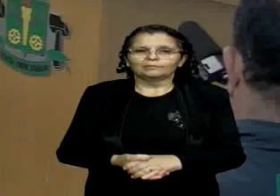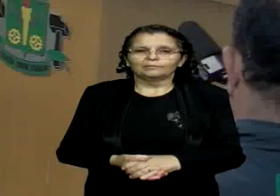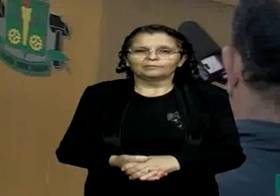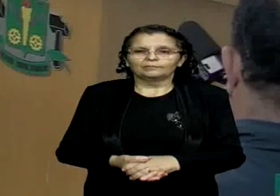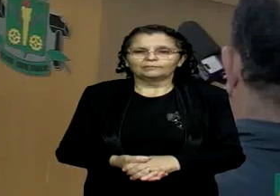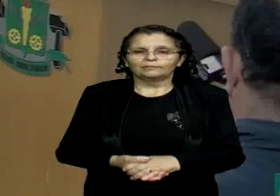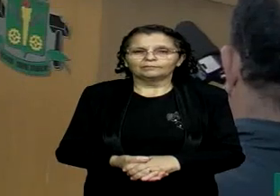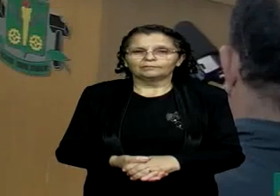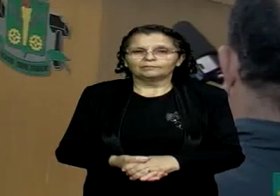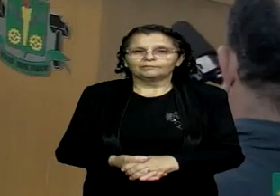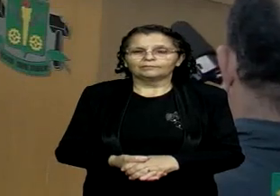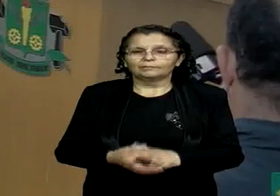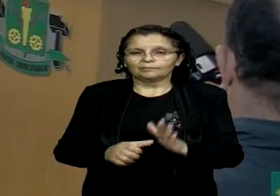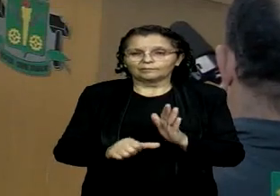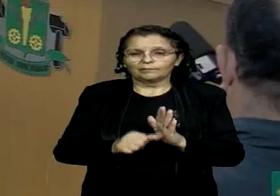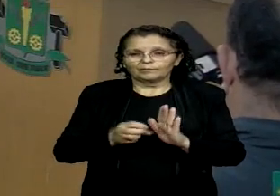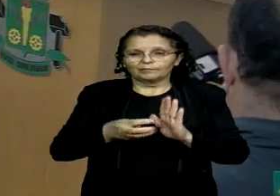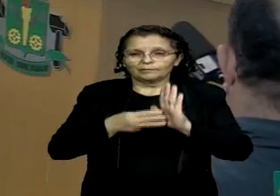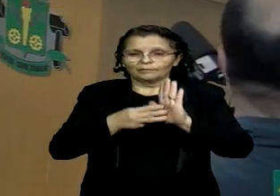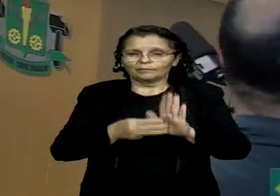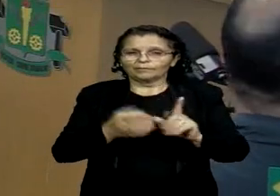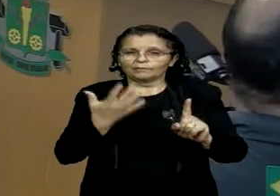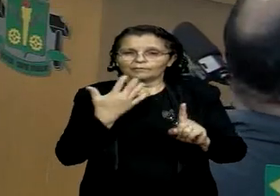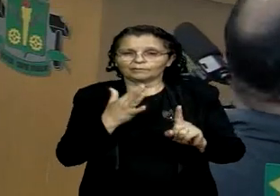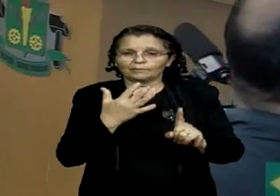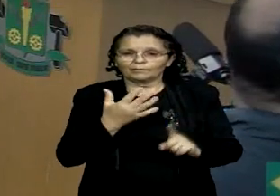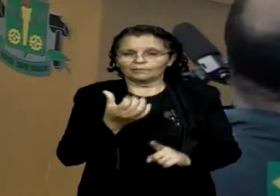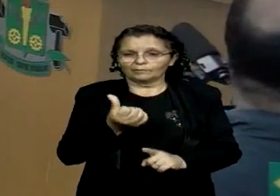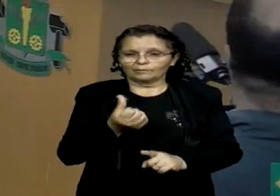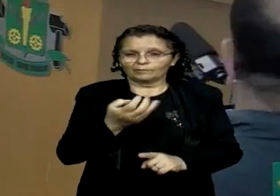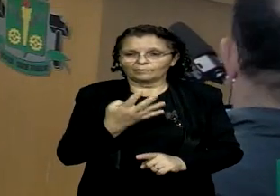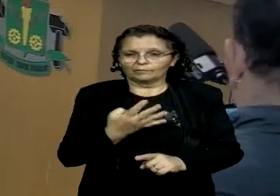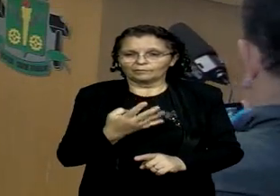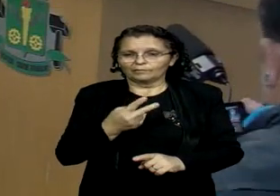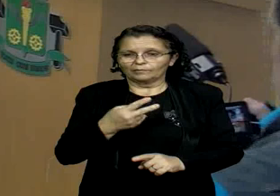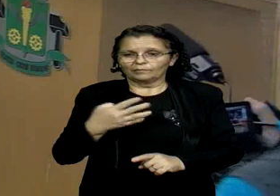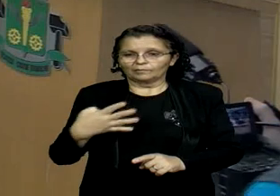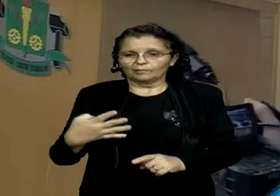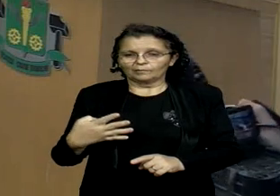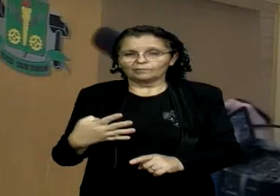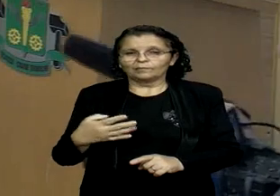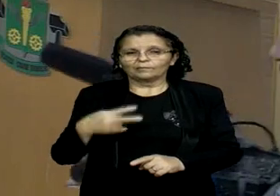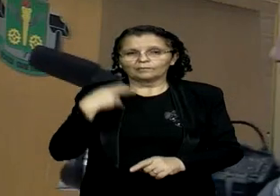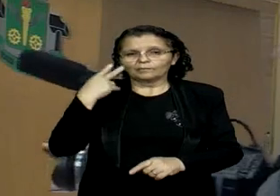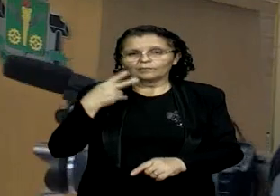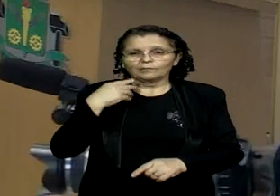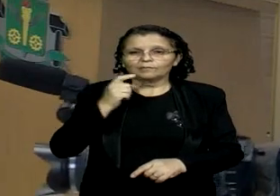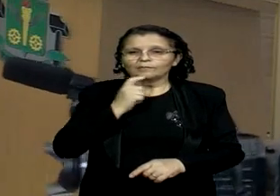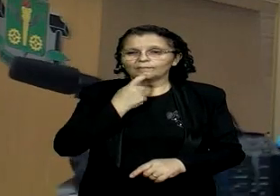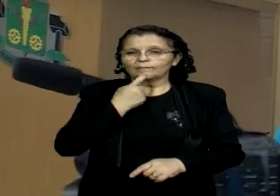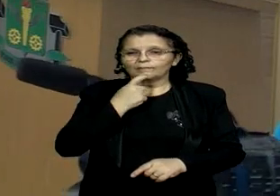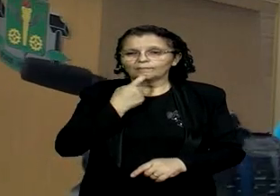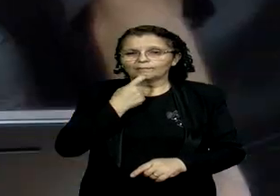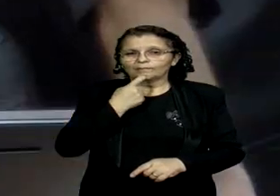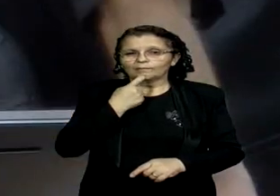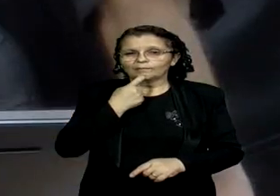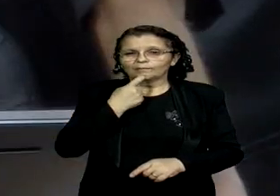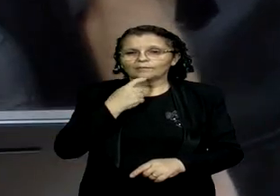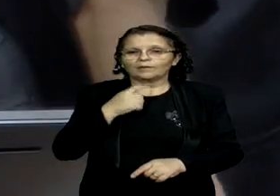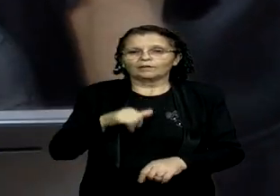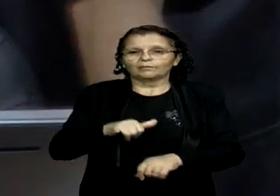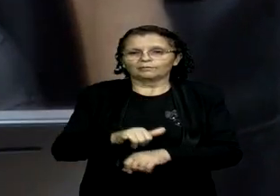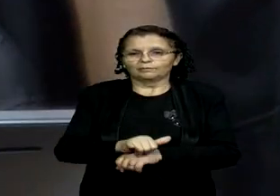Obrigada. Primeira moção de aplauso, número 64, de 2024, do vereador Batista Comunidade,